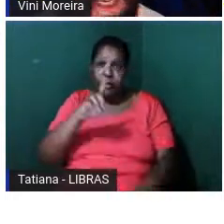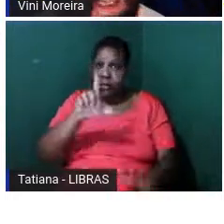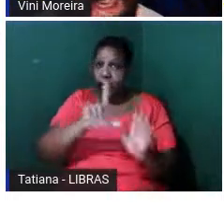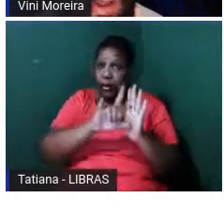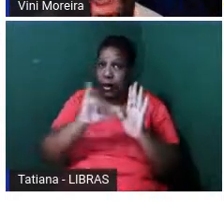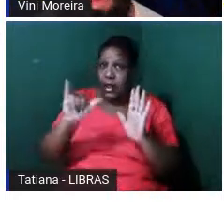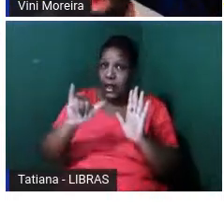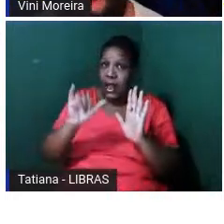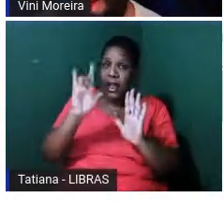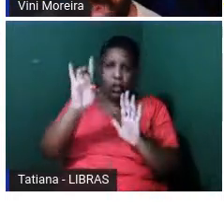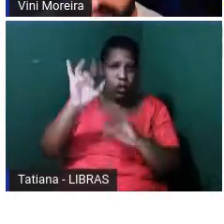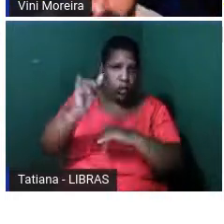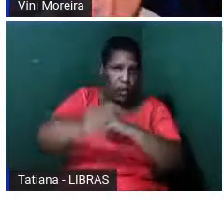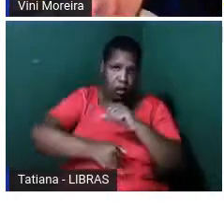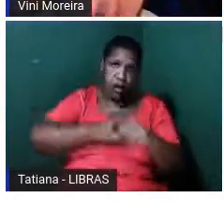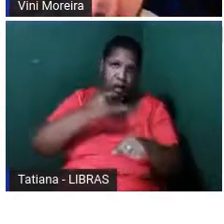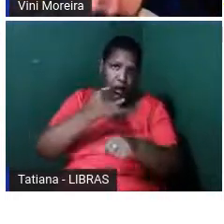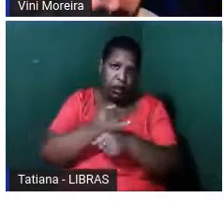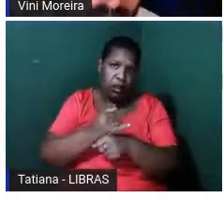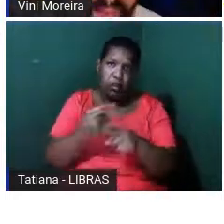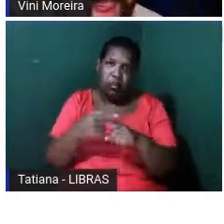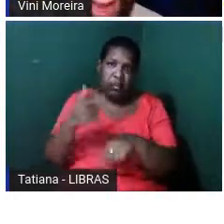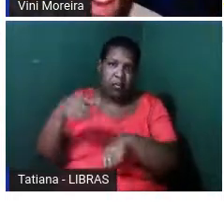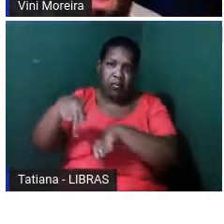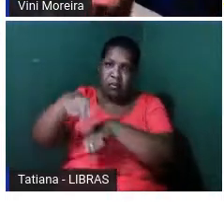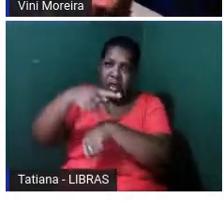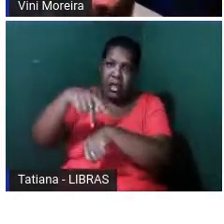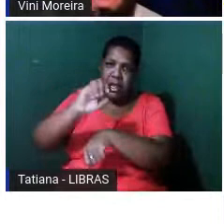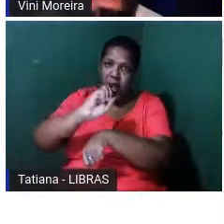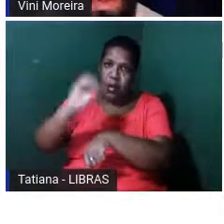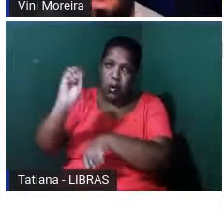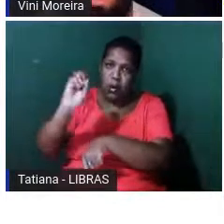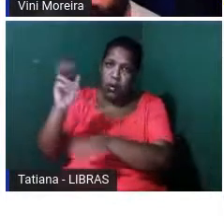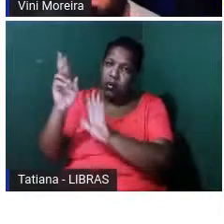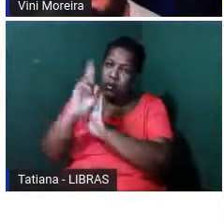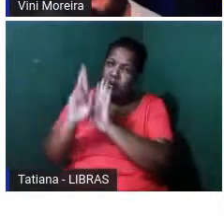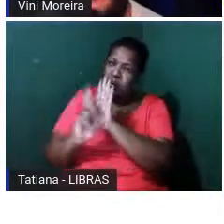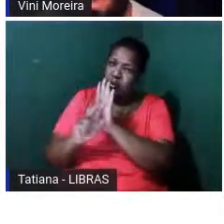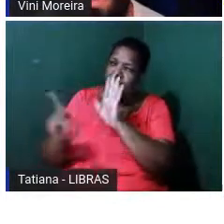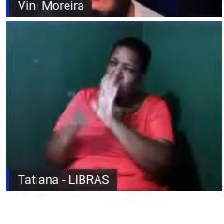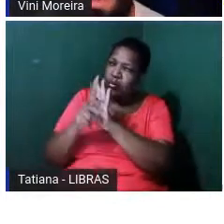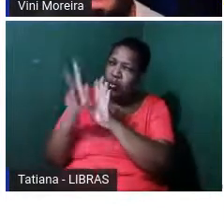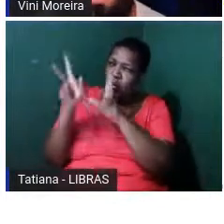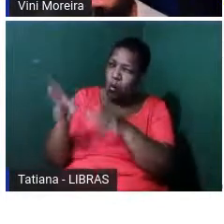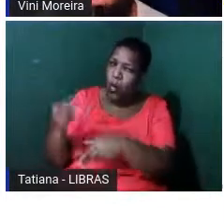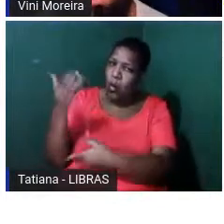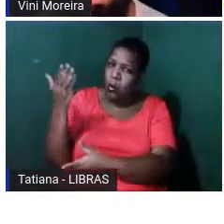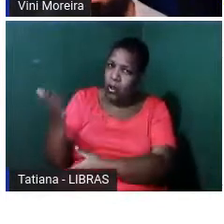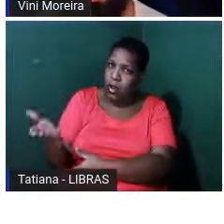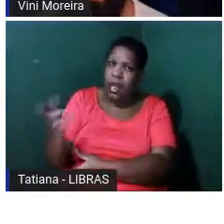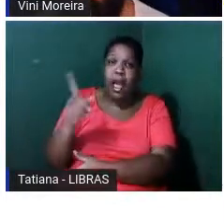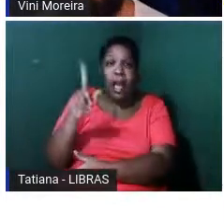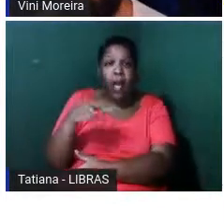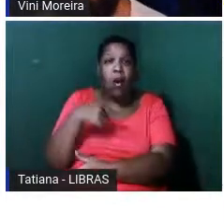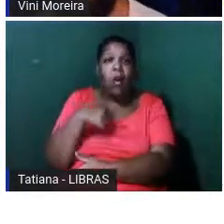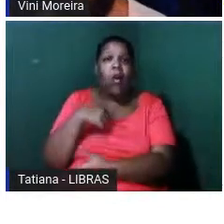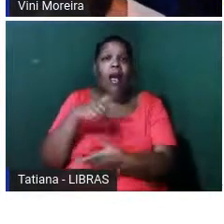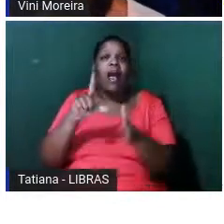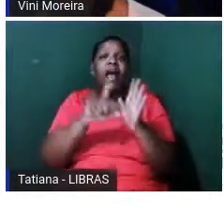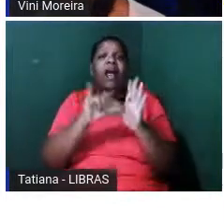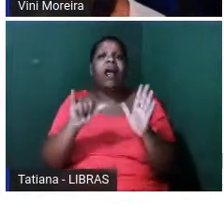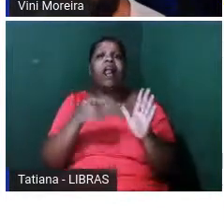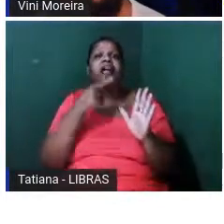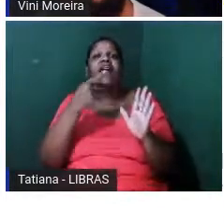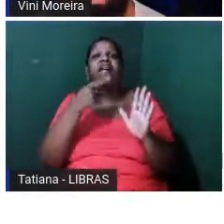só da internet porque nenhum país ainda regula o Exatamente isso mas é uma lei que diz